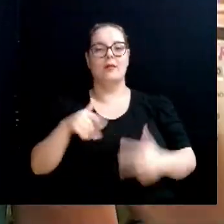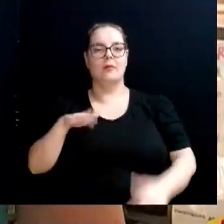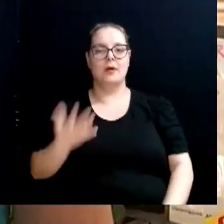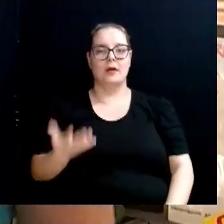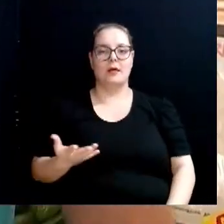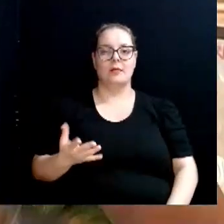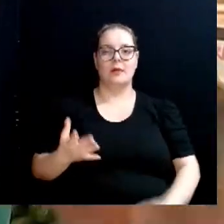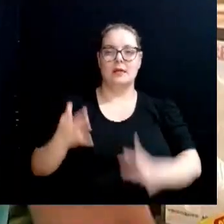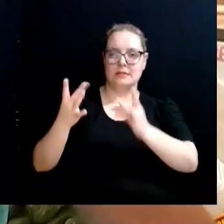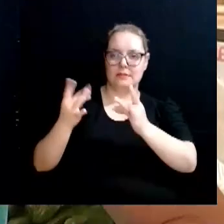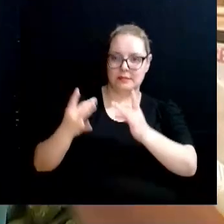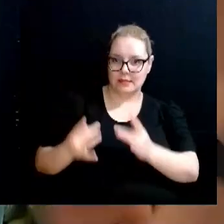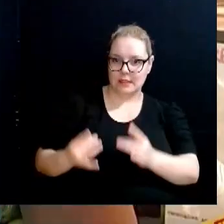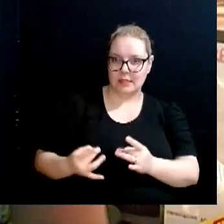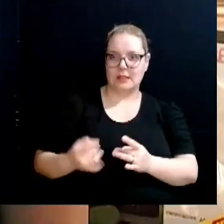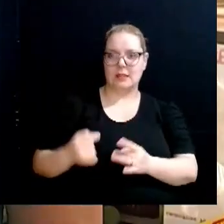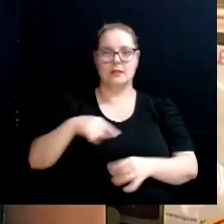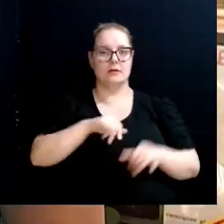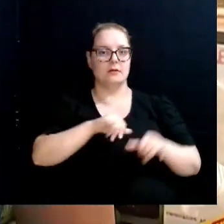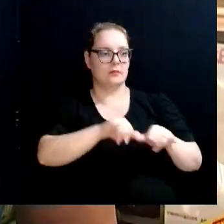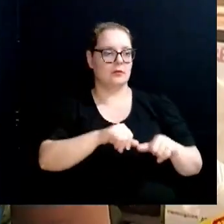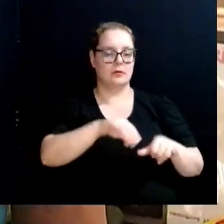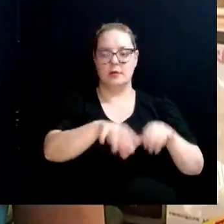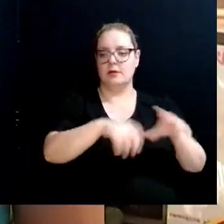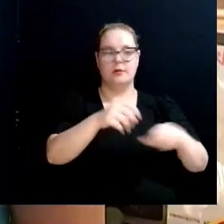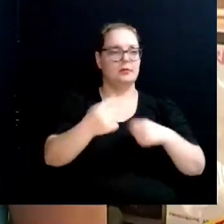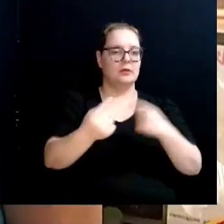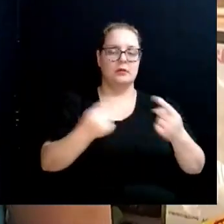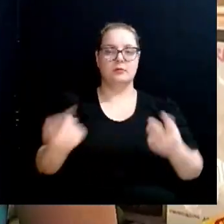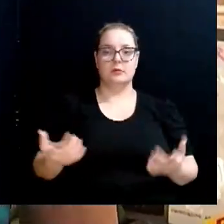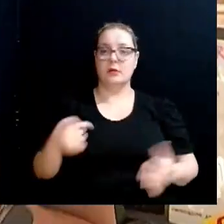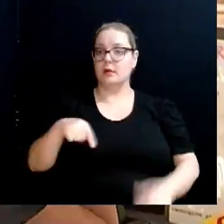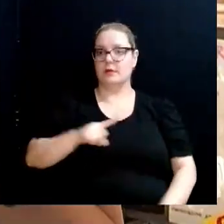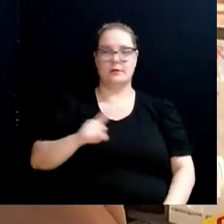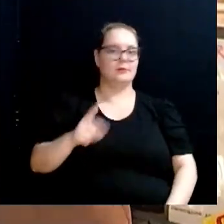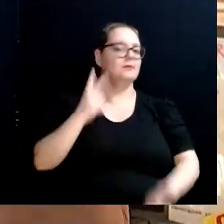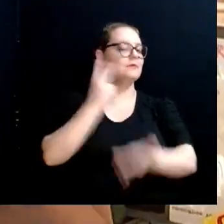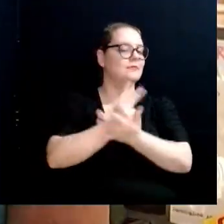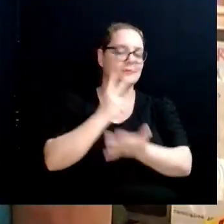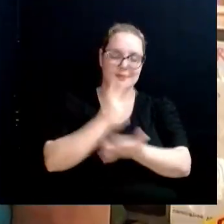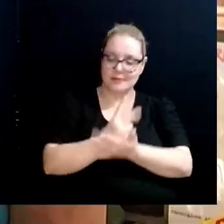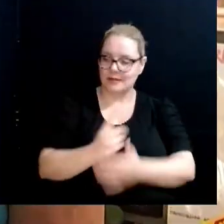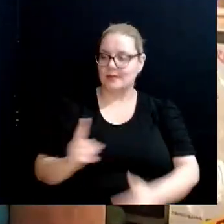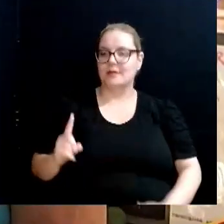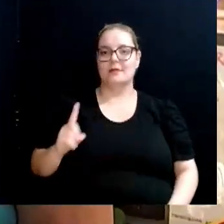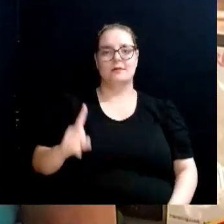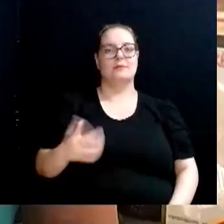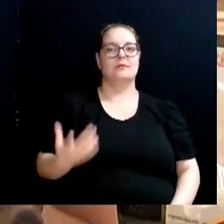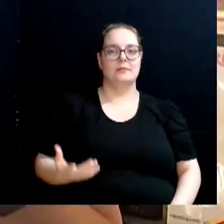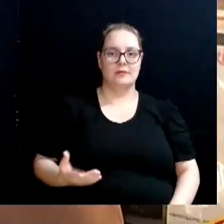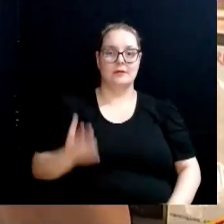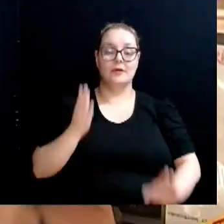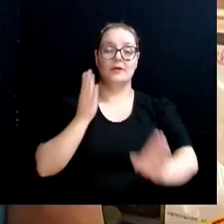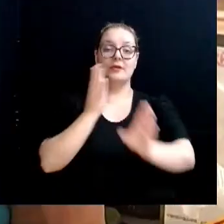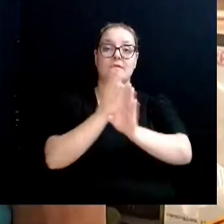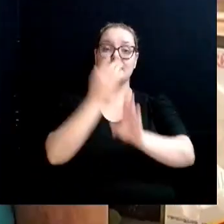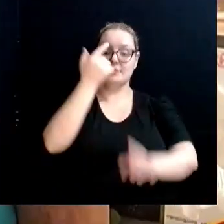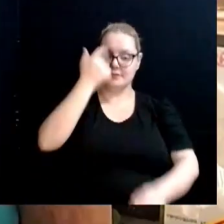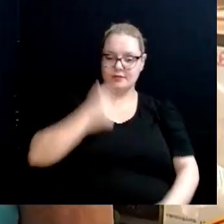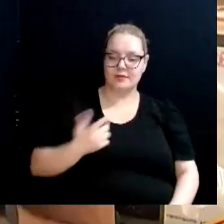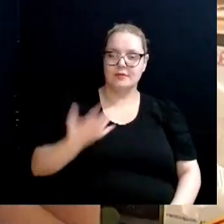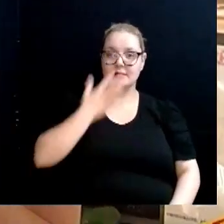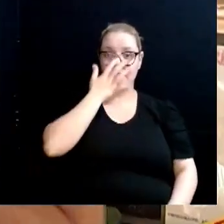personalizada. Você vai no supermercado, cada hora é uma pessoa, e aqui não, são sempre as mesmas pessoas. Eles identificam você, eles sabem o que